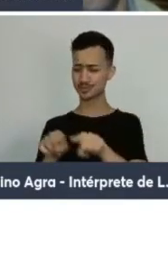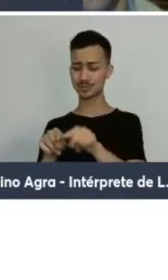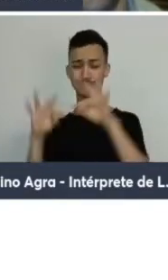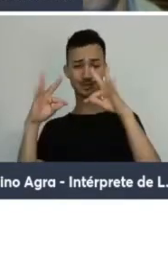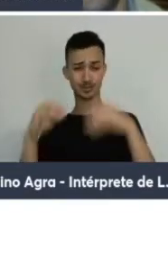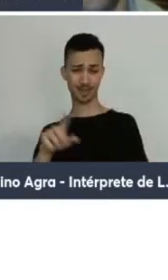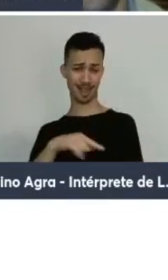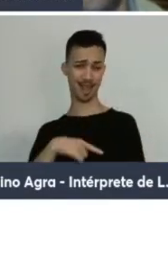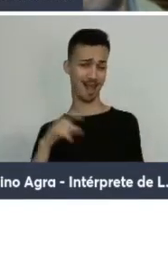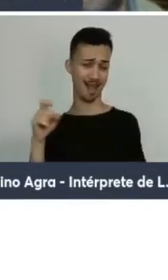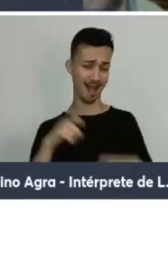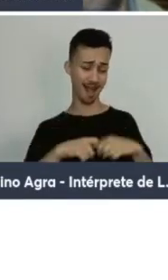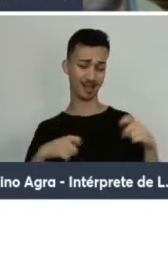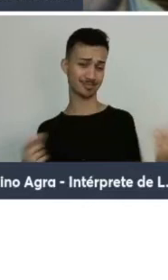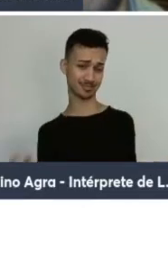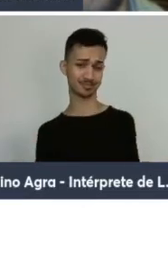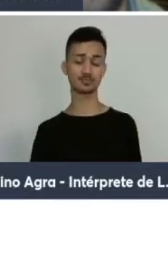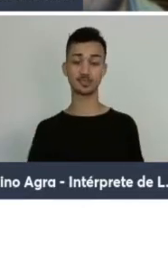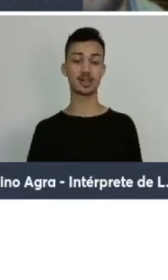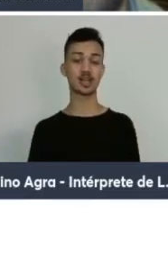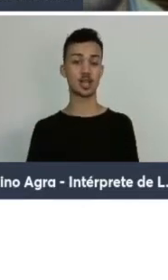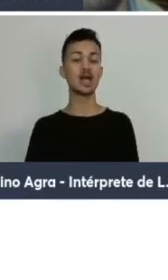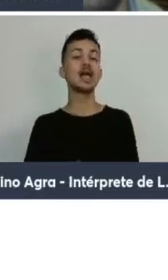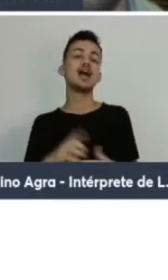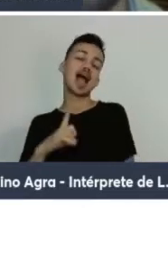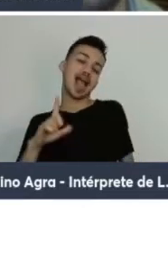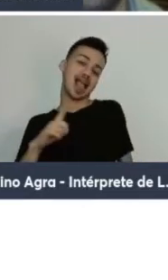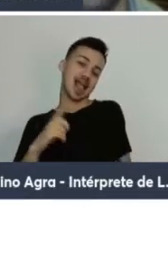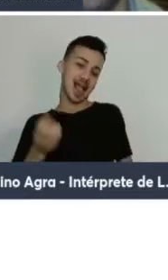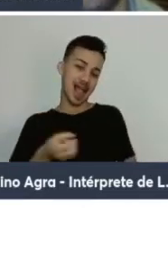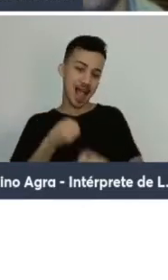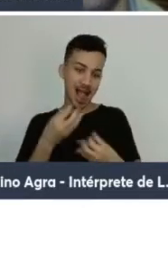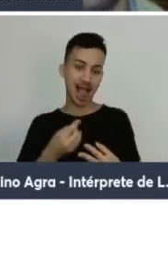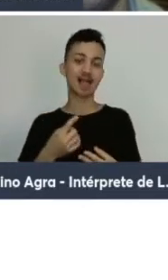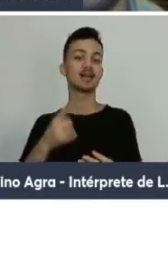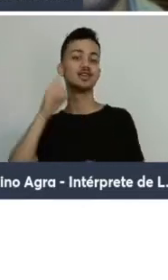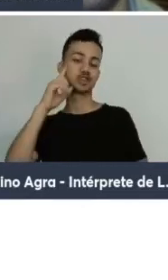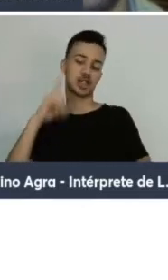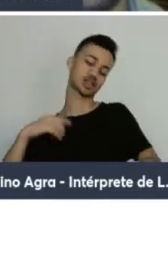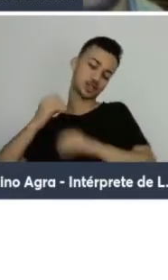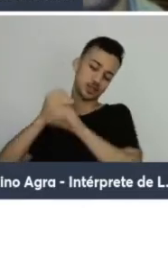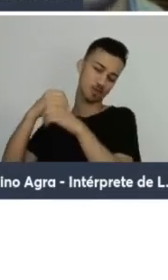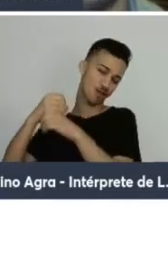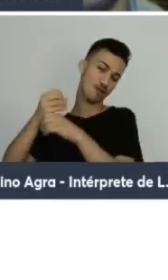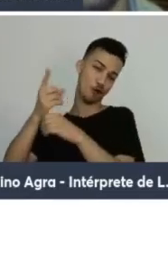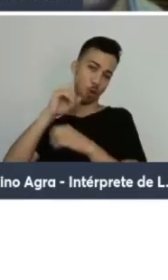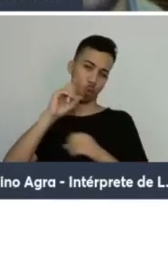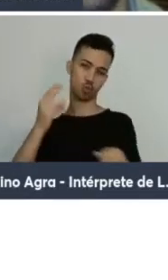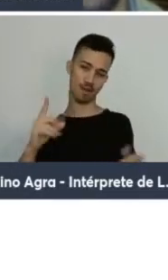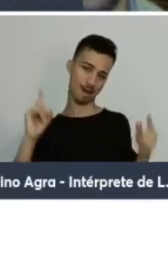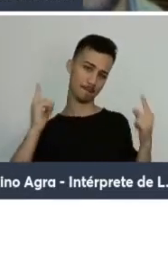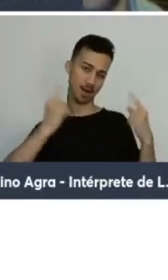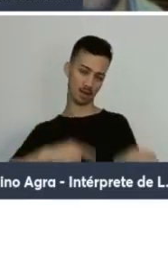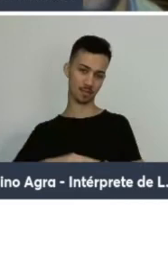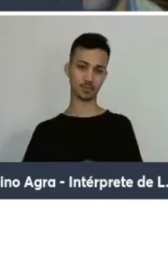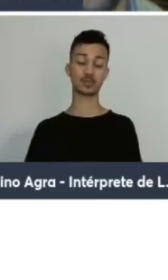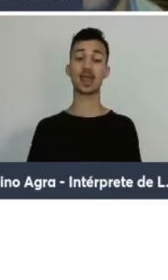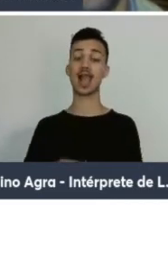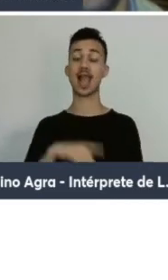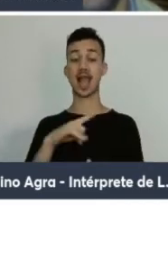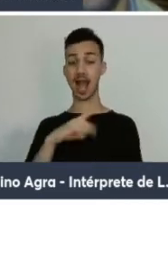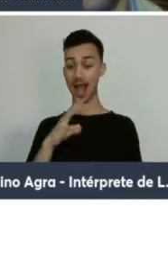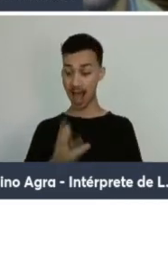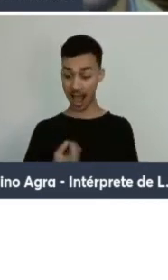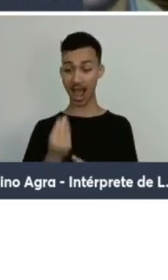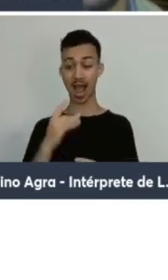E era o máximo que a gente tinha mais de informação, ou científica, ou debate. É, a arte mesmo, eu, assim,